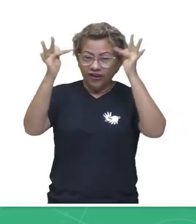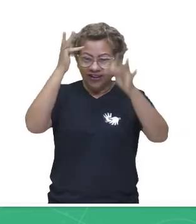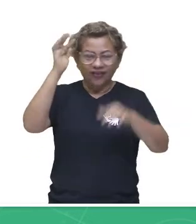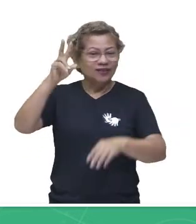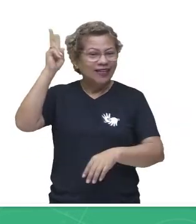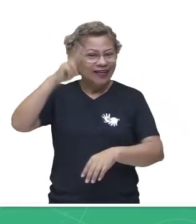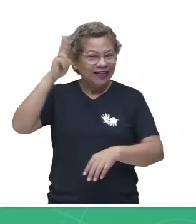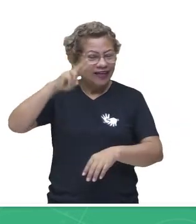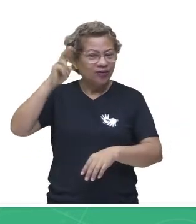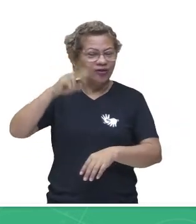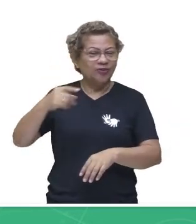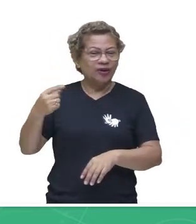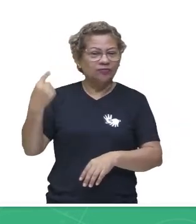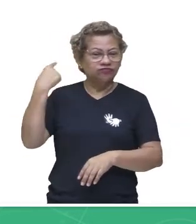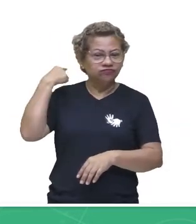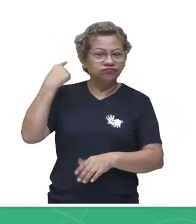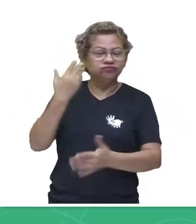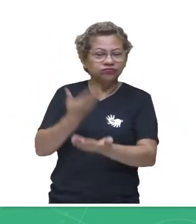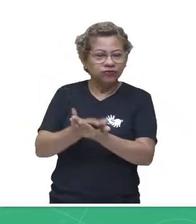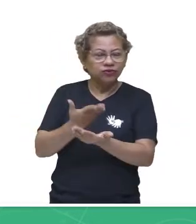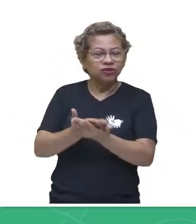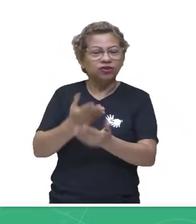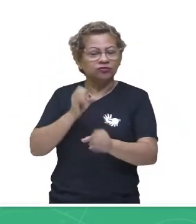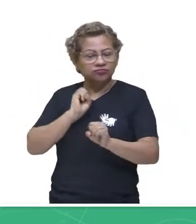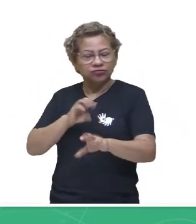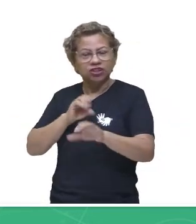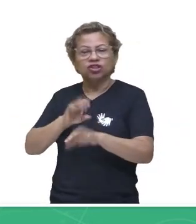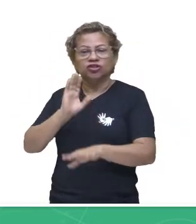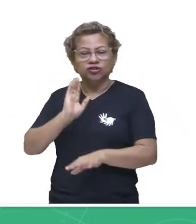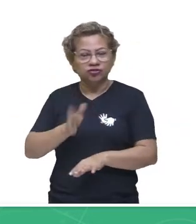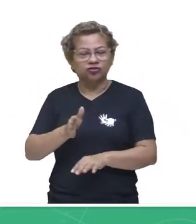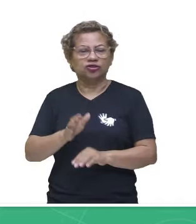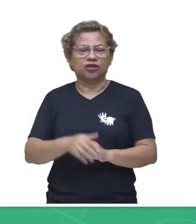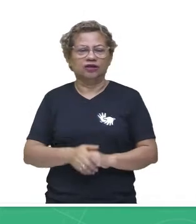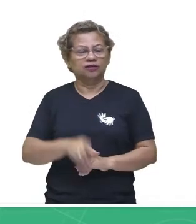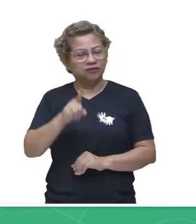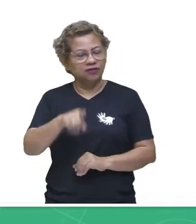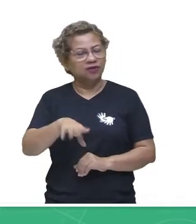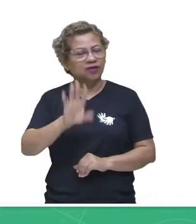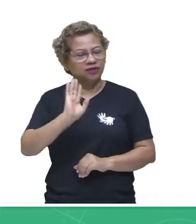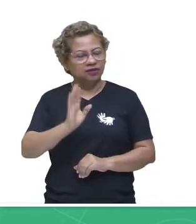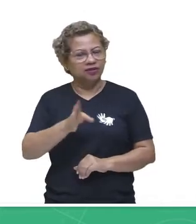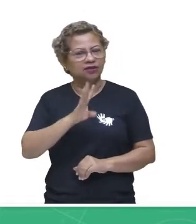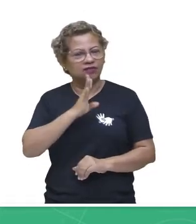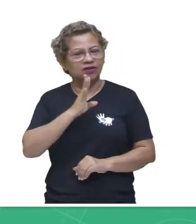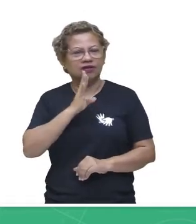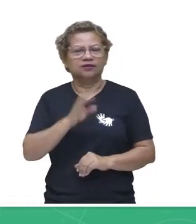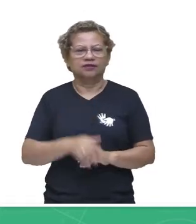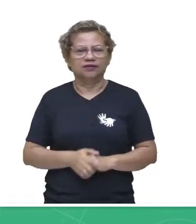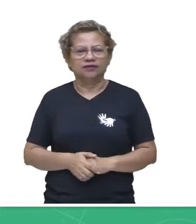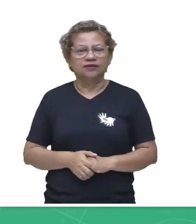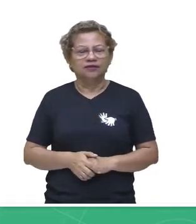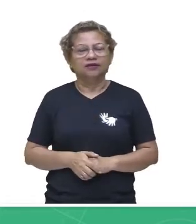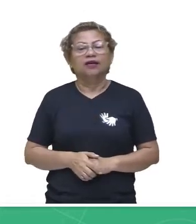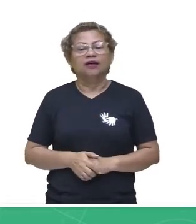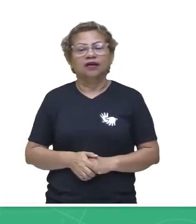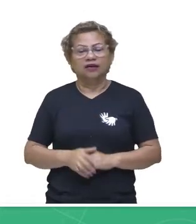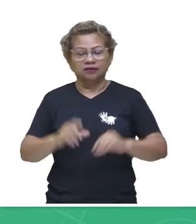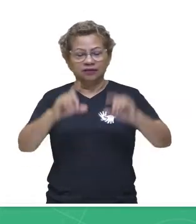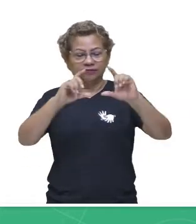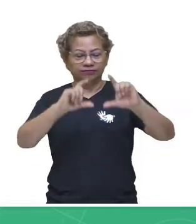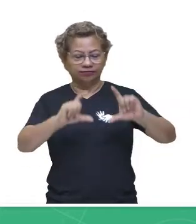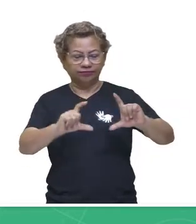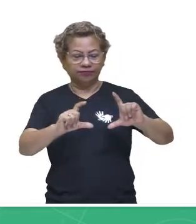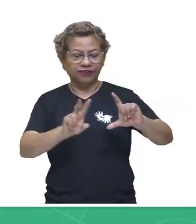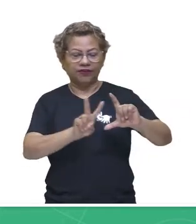nossa aula, no bloco 1 e no bloco 2, que a gente falava que Platão e Aristóteles trouxeram novamente, Agostinho